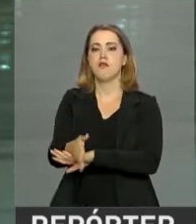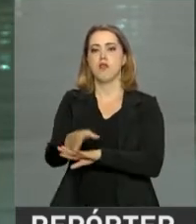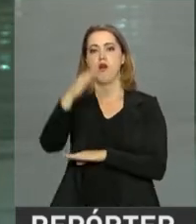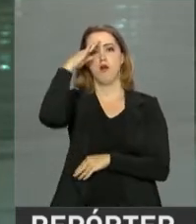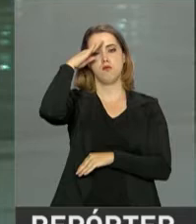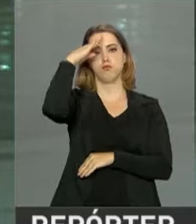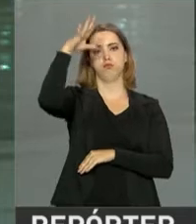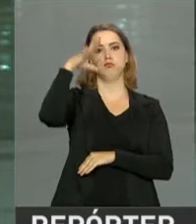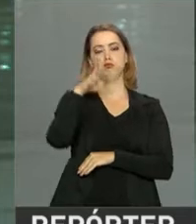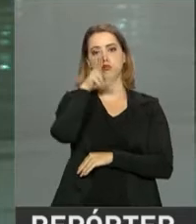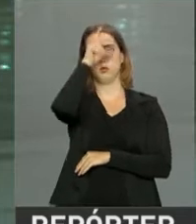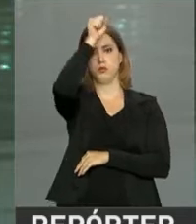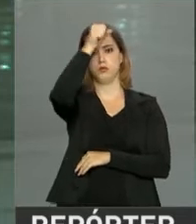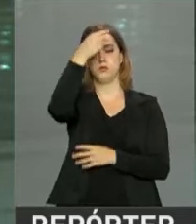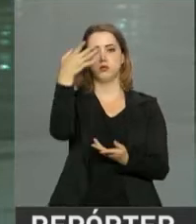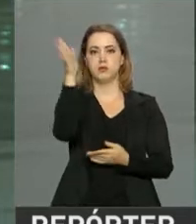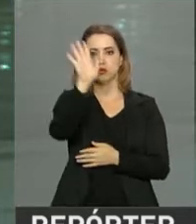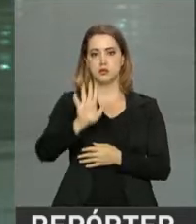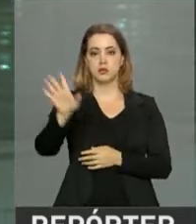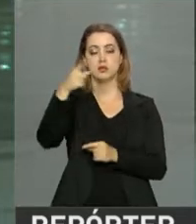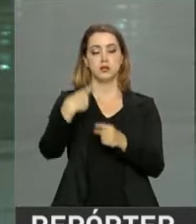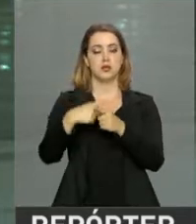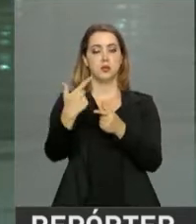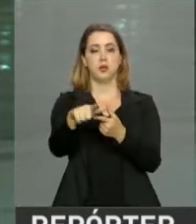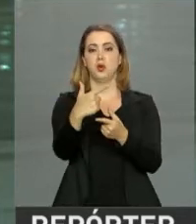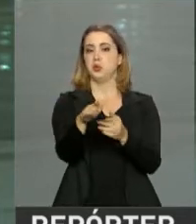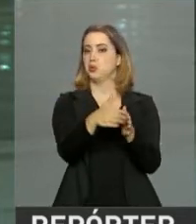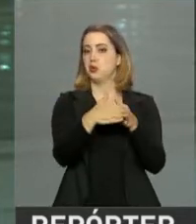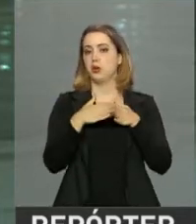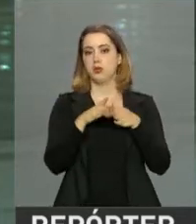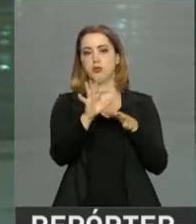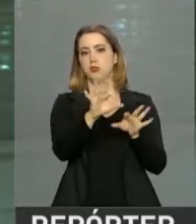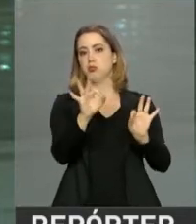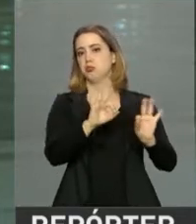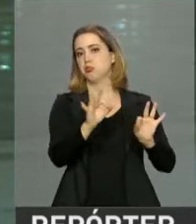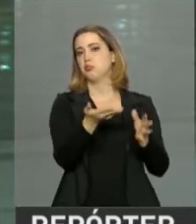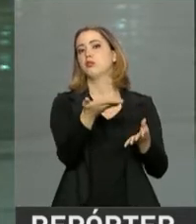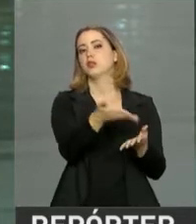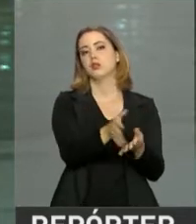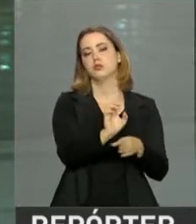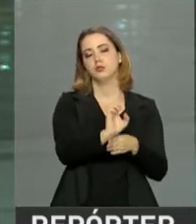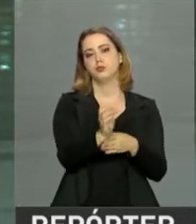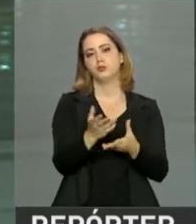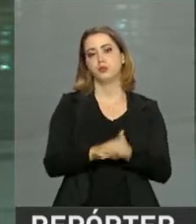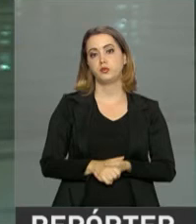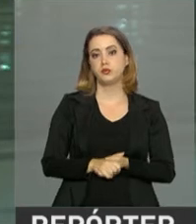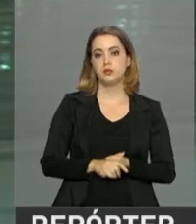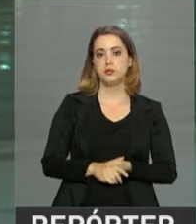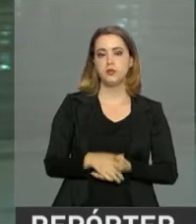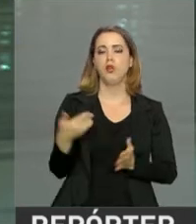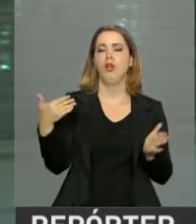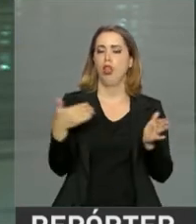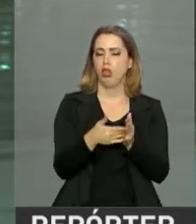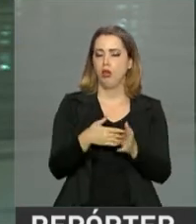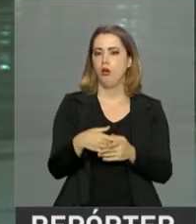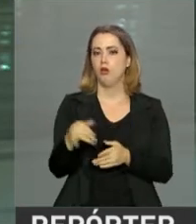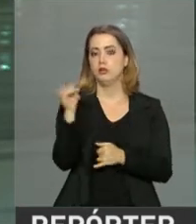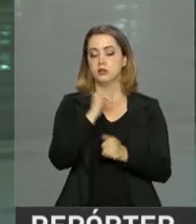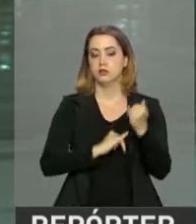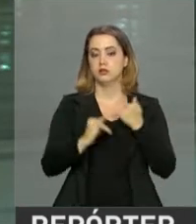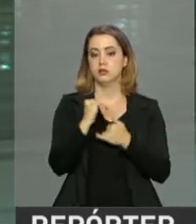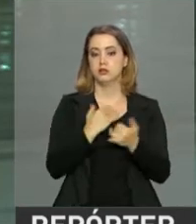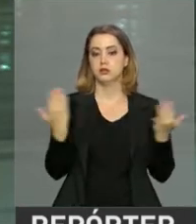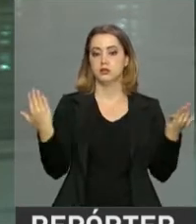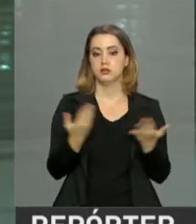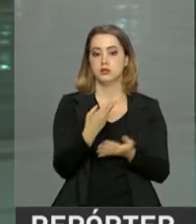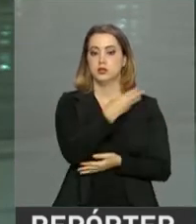esses estados porque não houve um pedido formal destes está nesse sentido uma última informação repassada